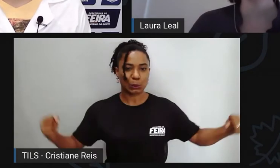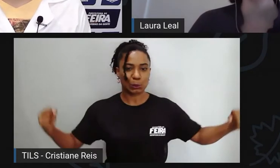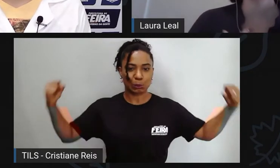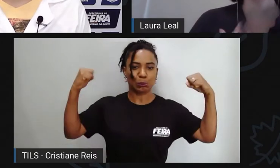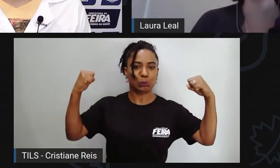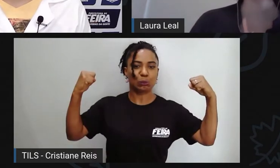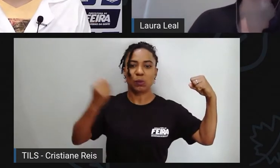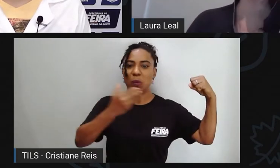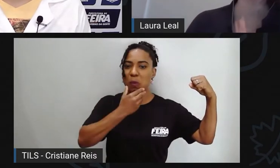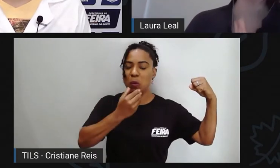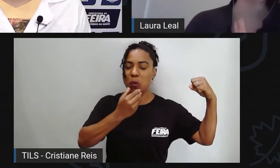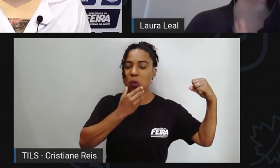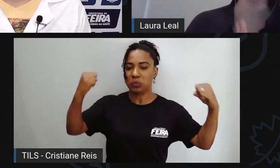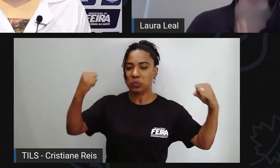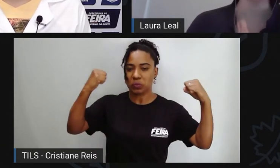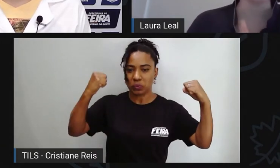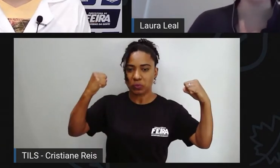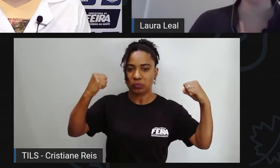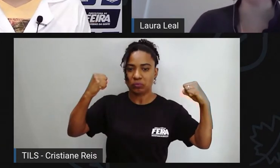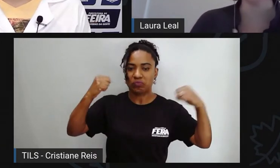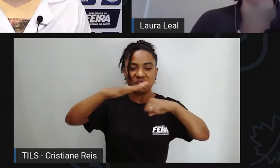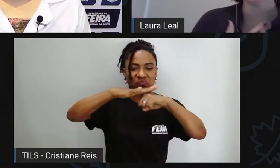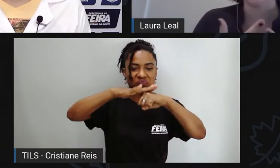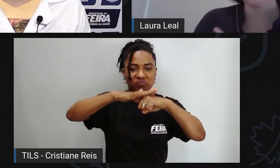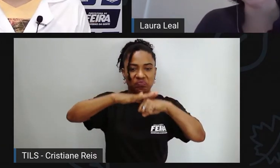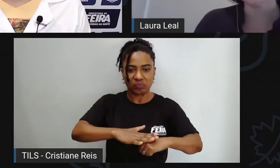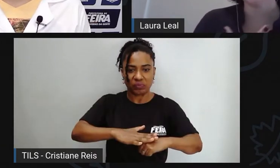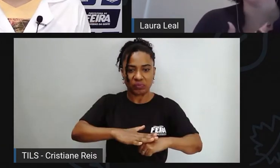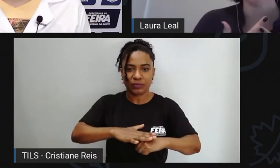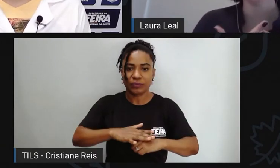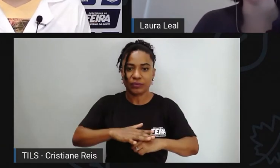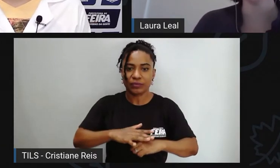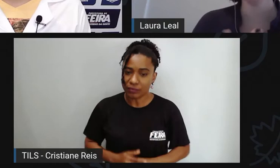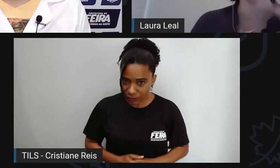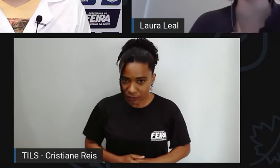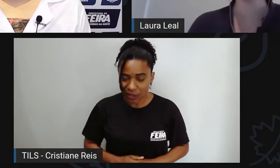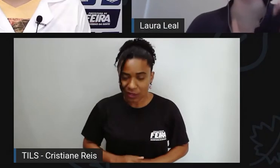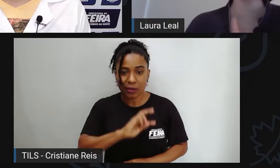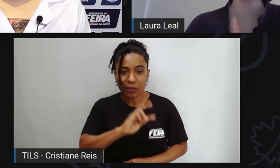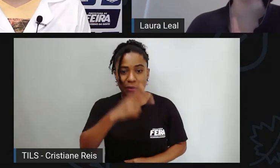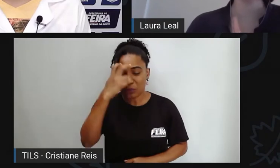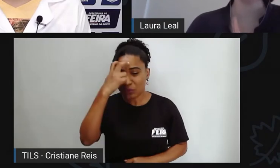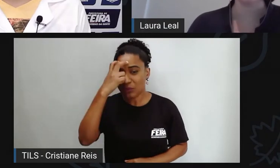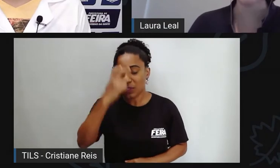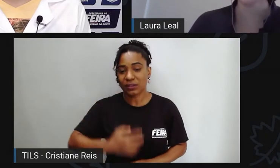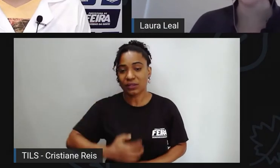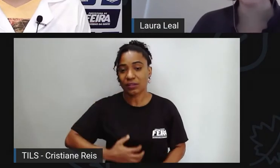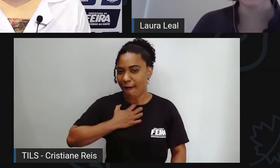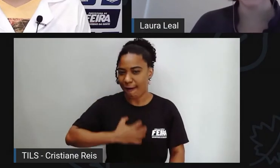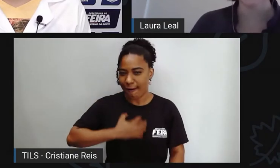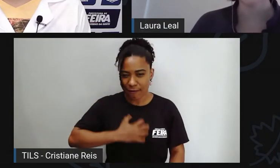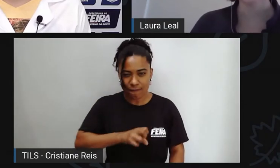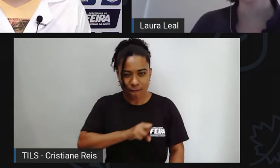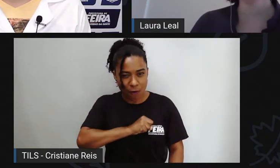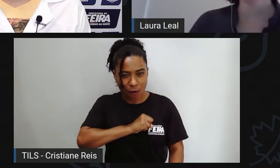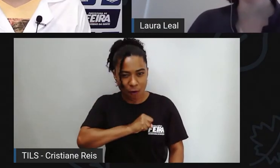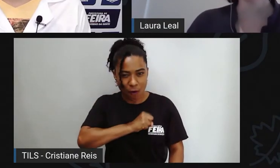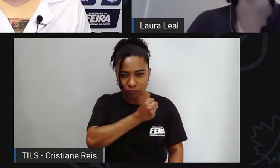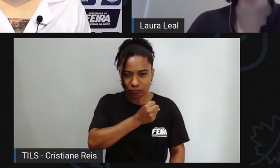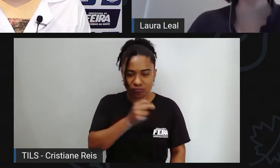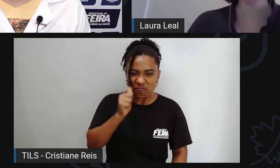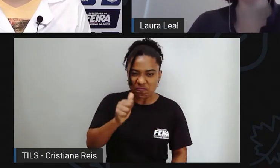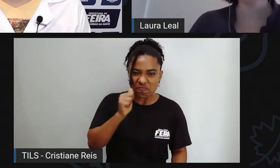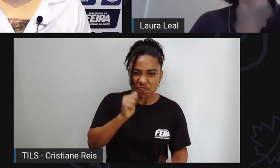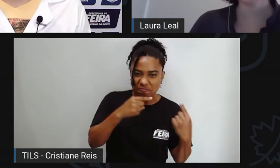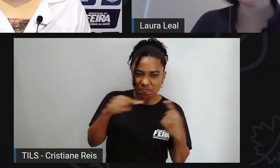machismo. Que essa cultura de raiva, de ódio, de preconceito com tudo que vem do universo feminino.